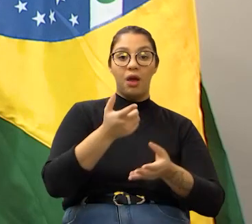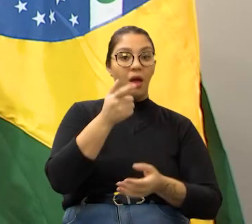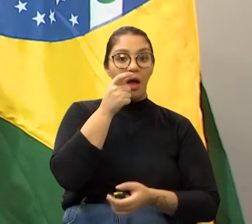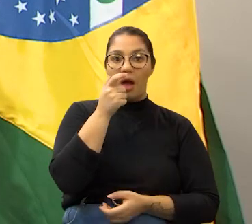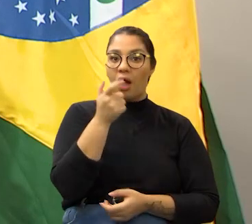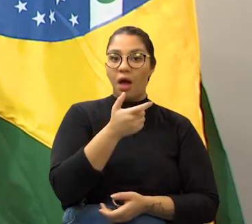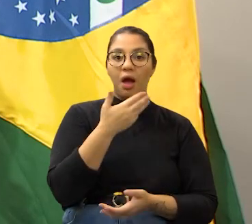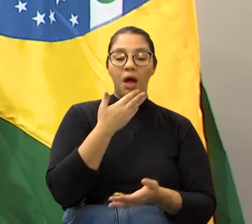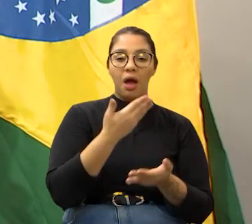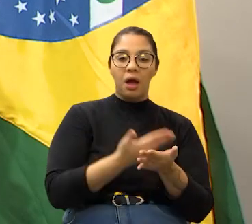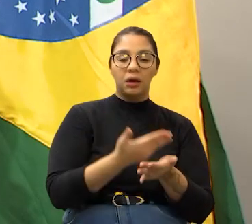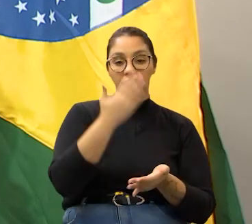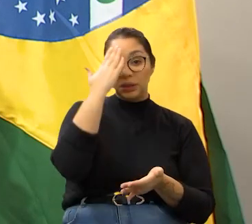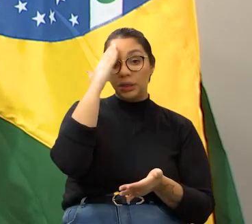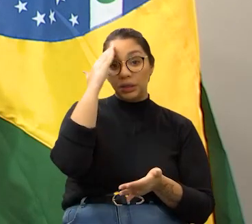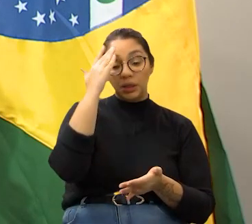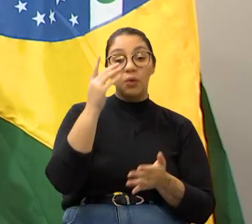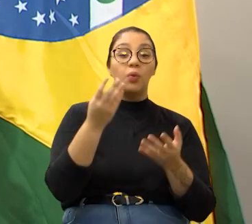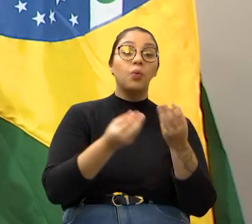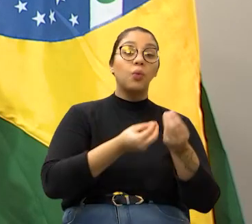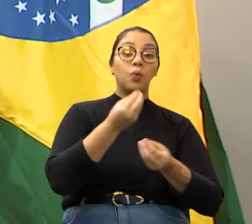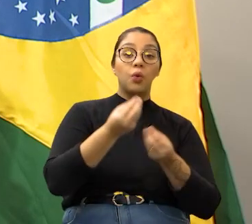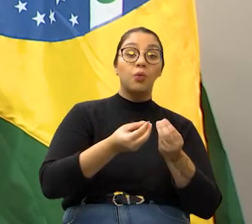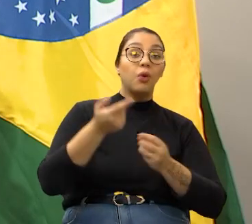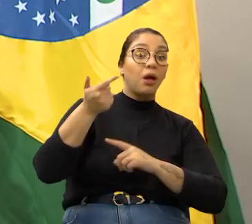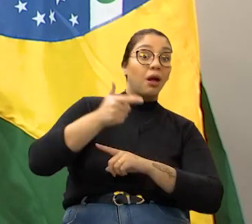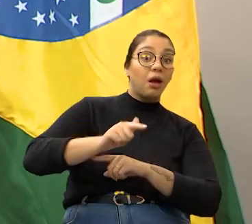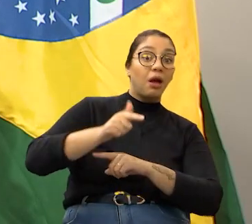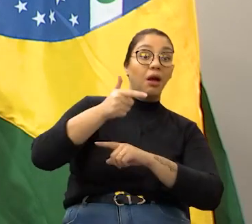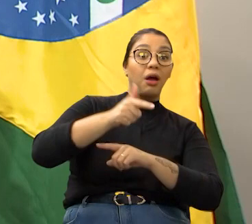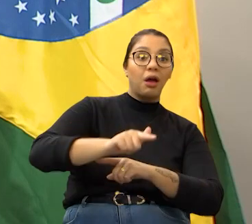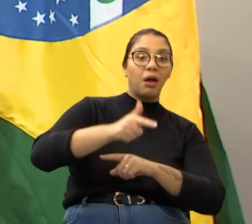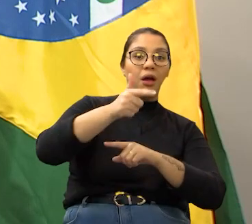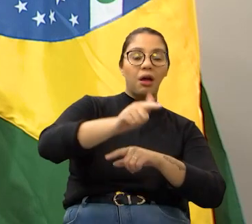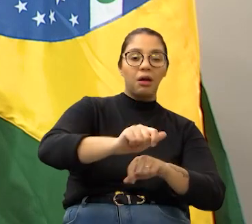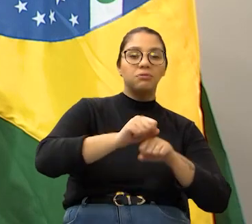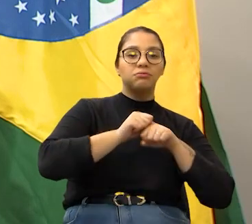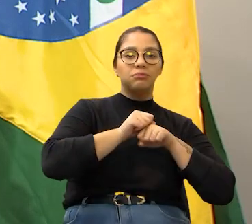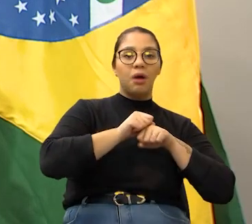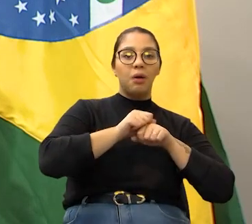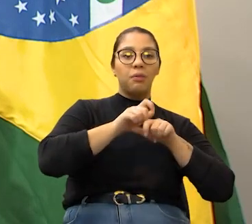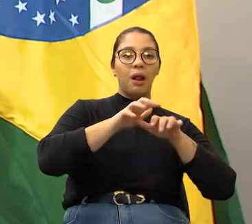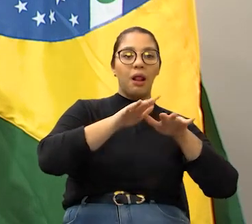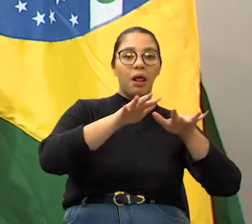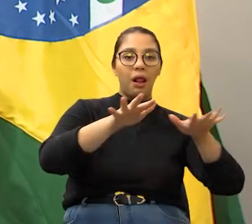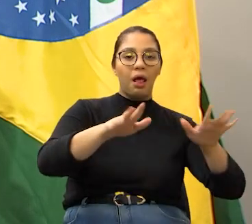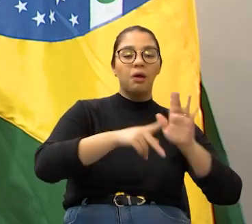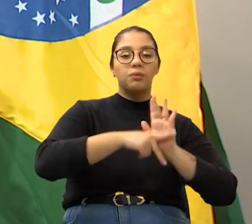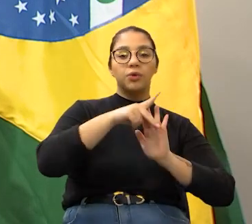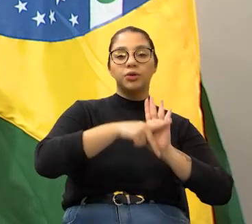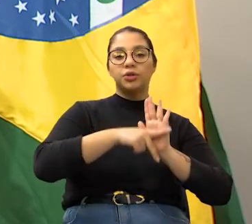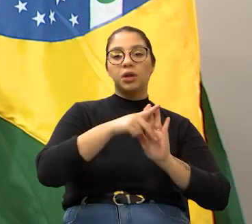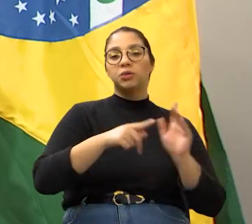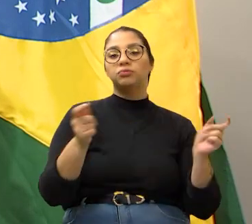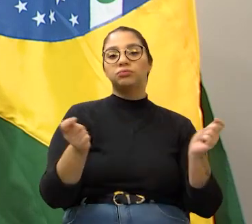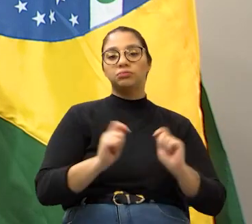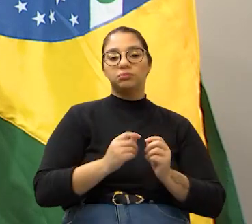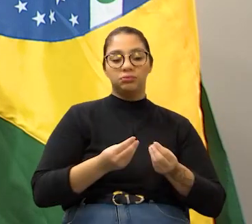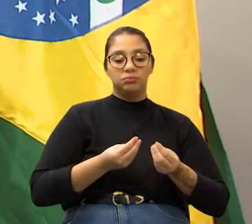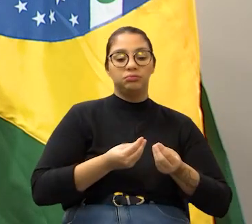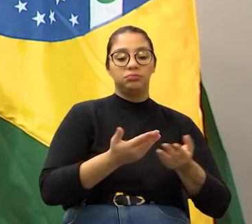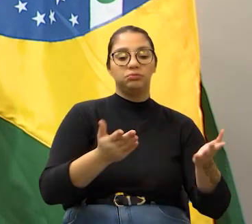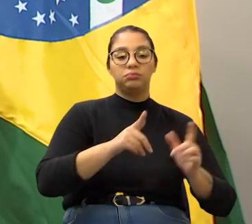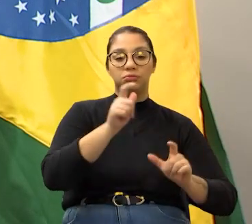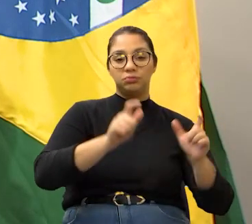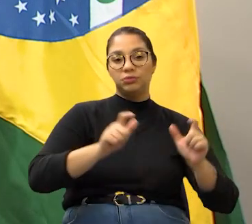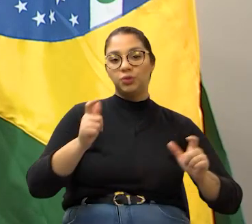assim impressionantes, que a gente pôde entender a repercussão, o efeito, o alcance que esse projeto